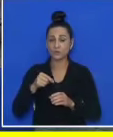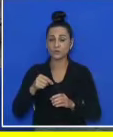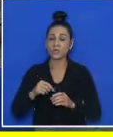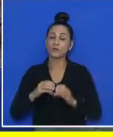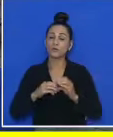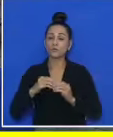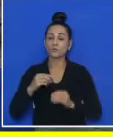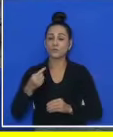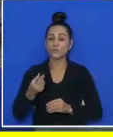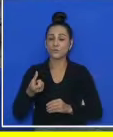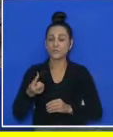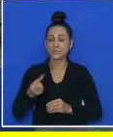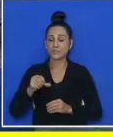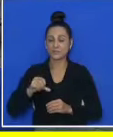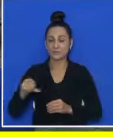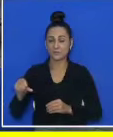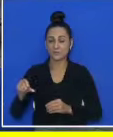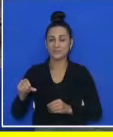concurso